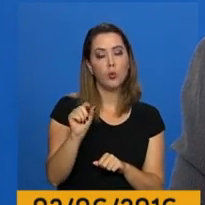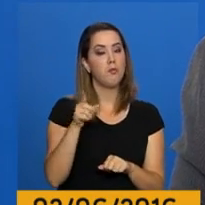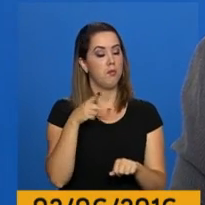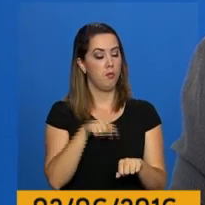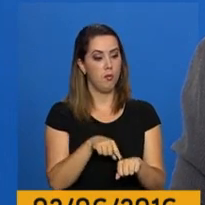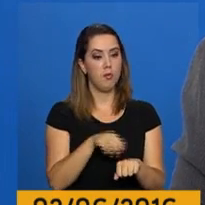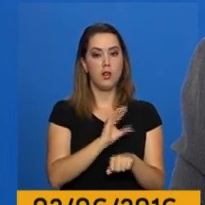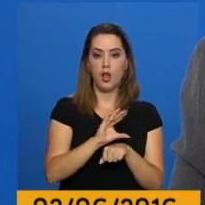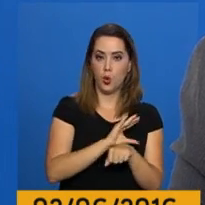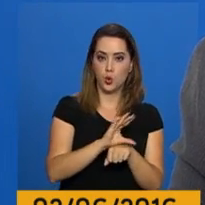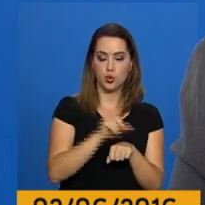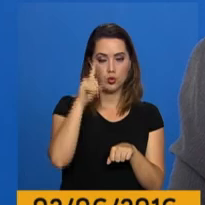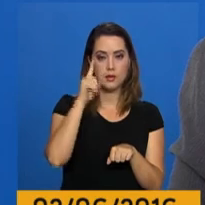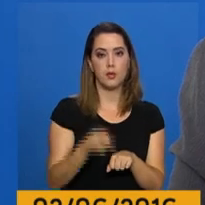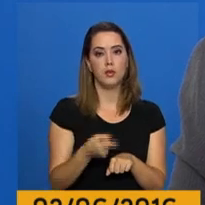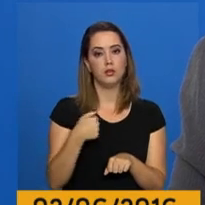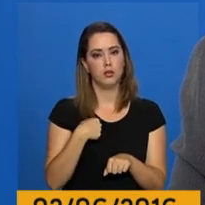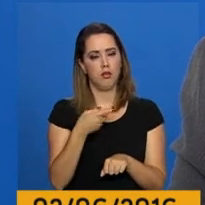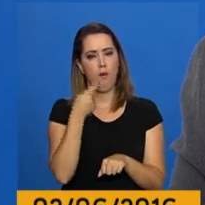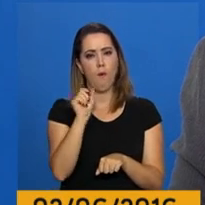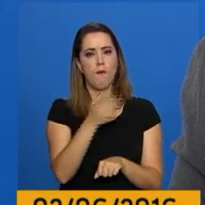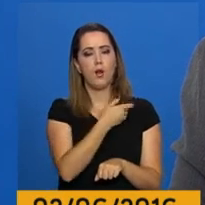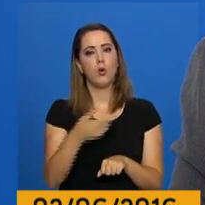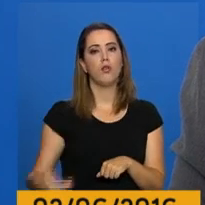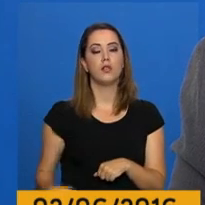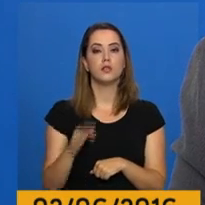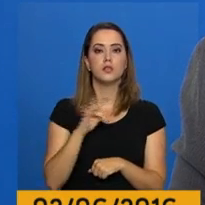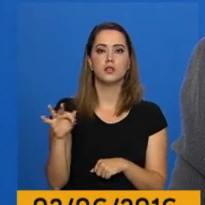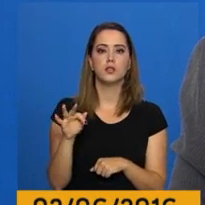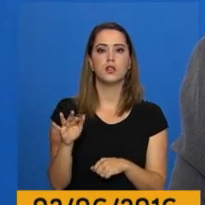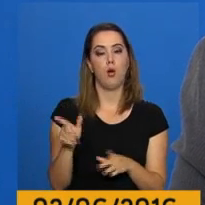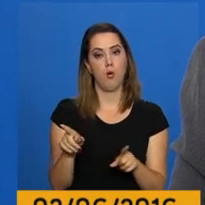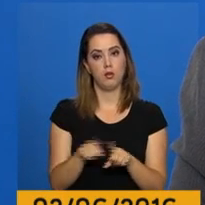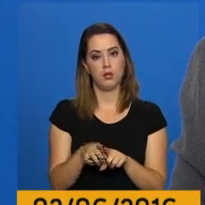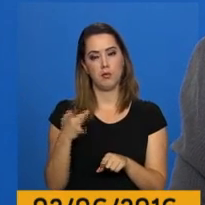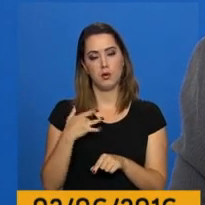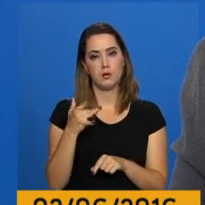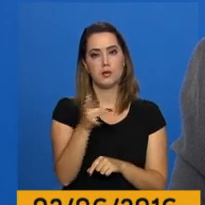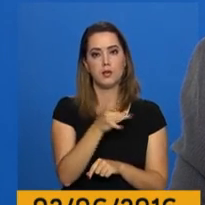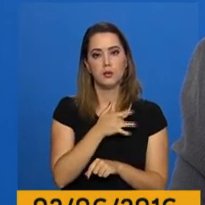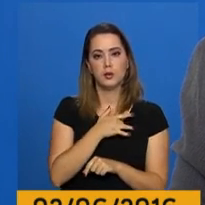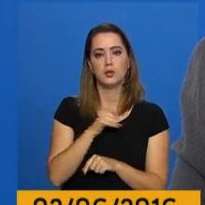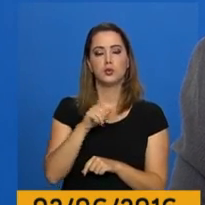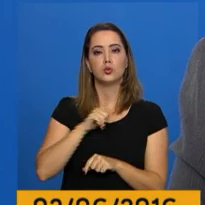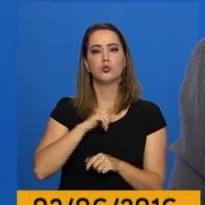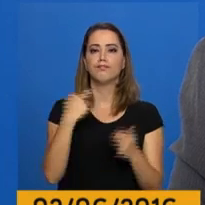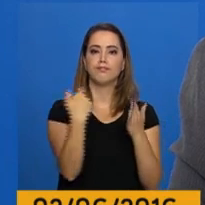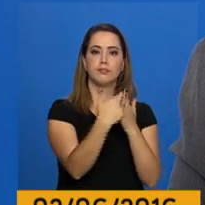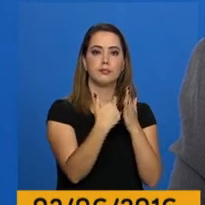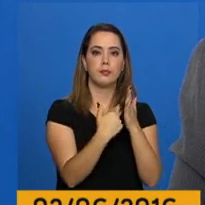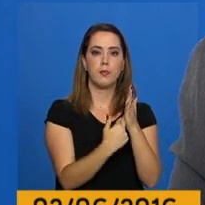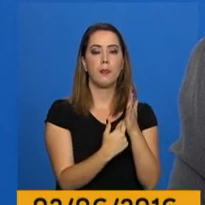digo no âmbito do governo federal, né? E em relação à saúde, né, há uma regra que não